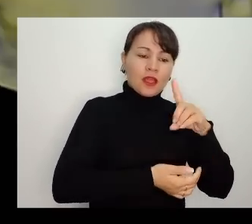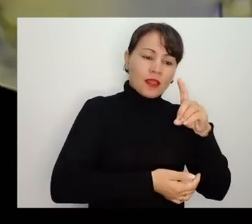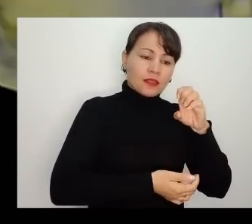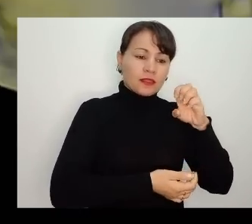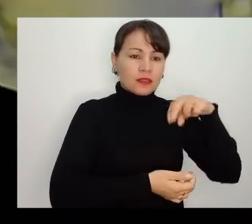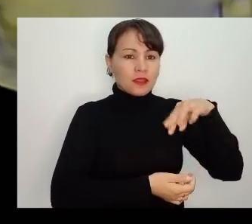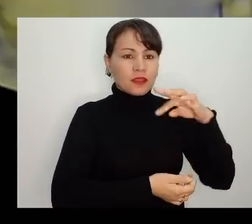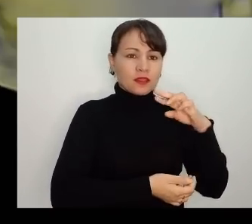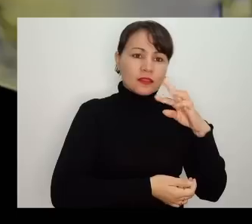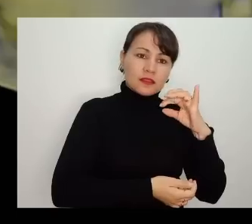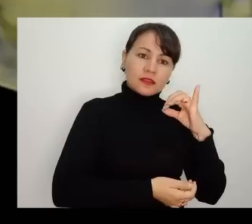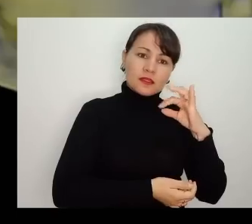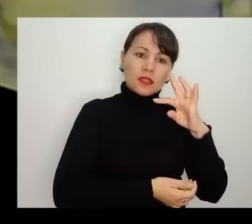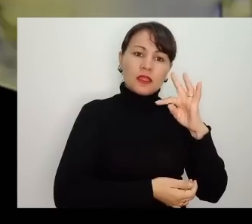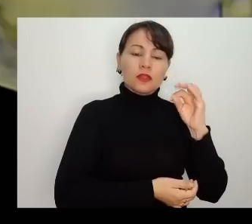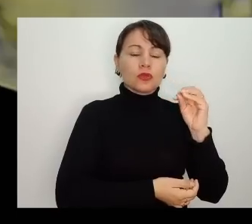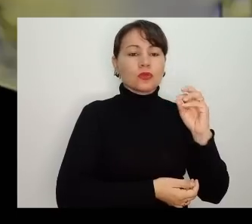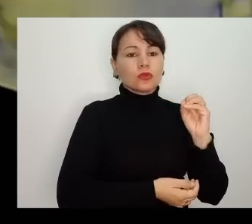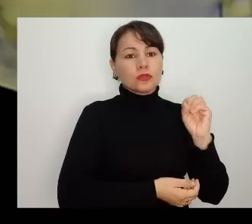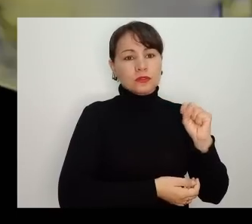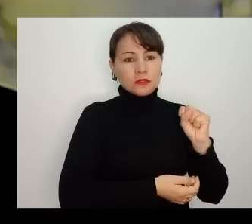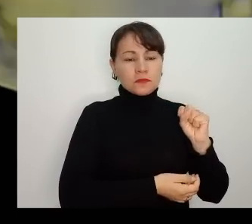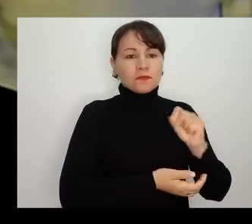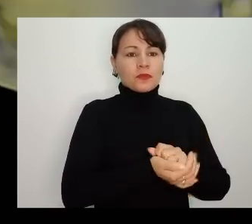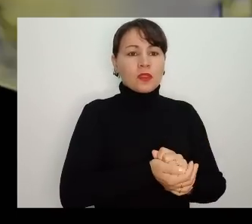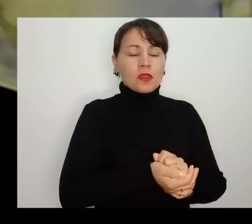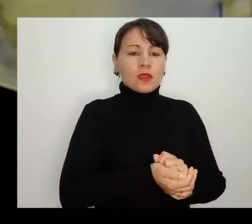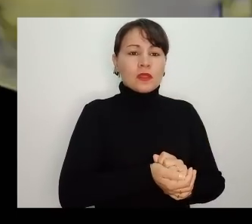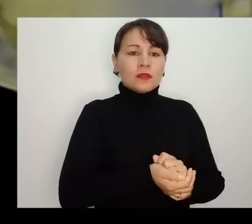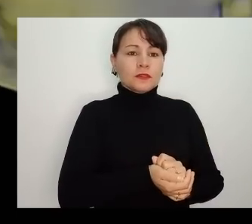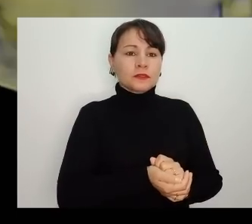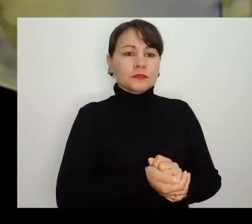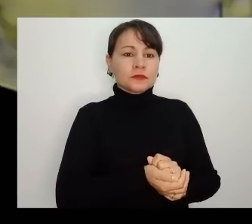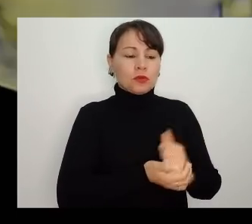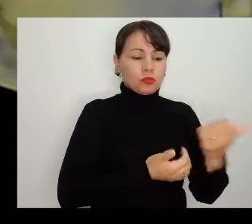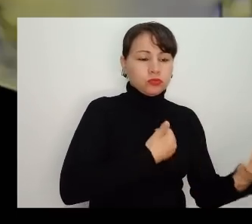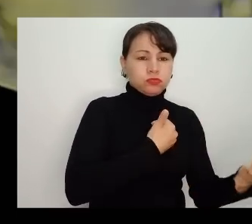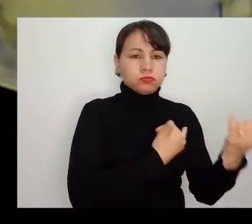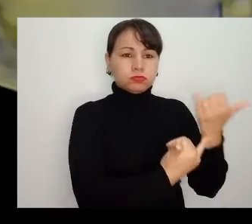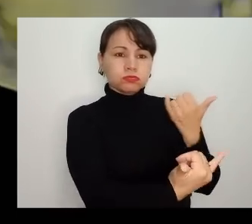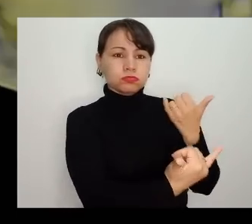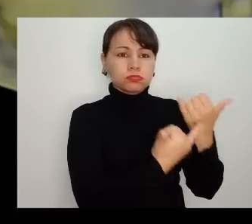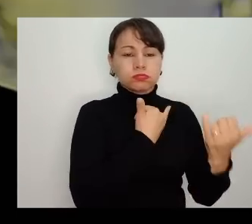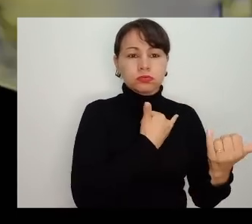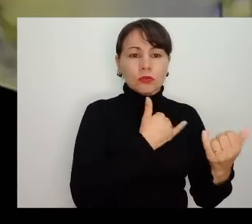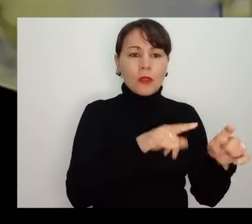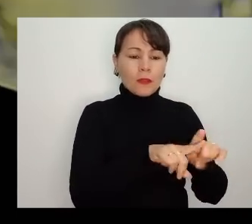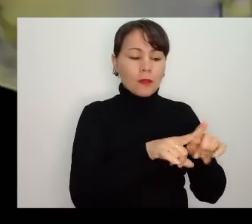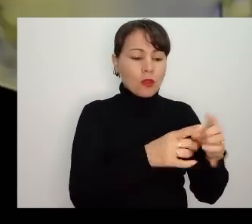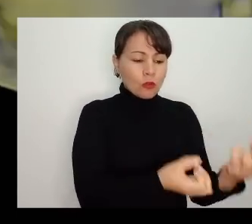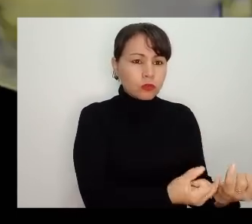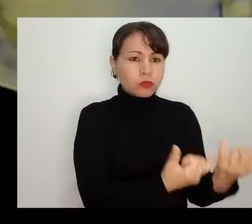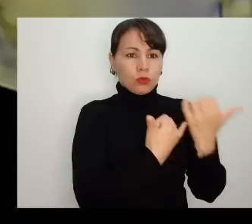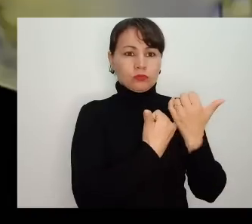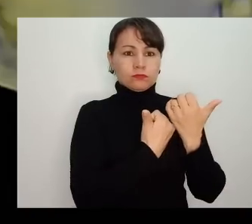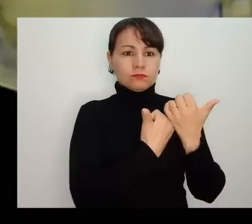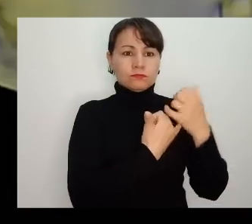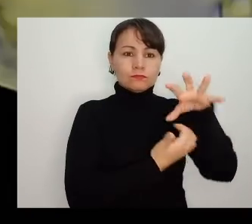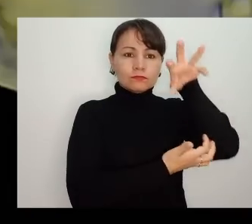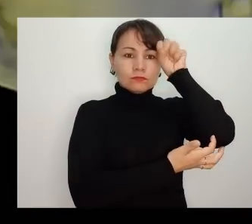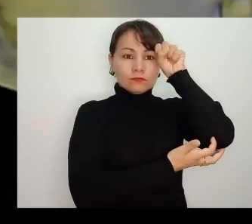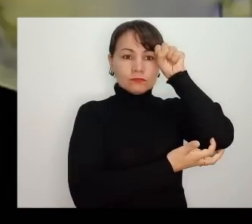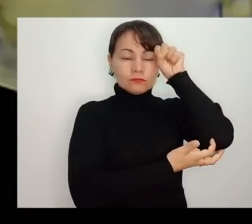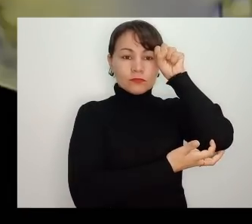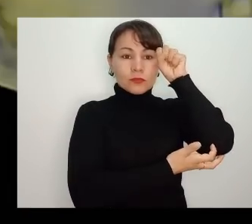de axônios, de botões terminais pré-sinápticos, neurotransmissores, assim como